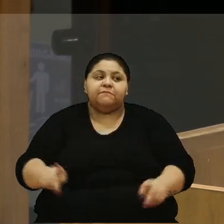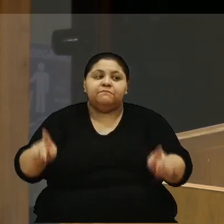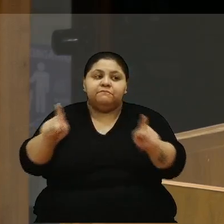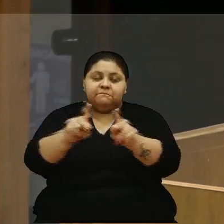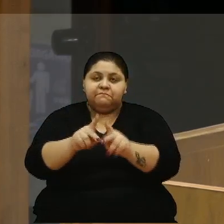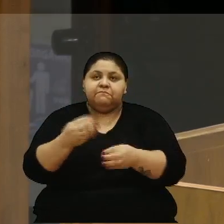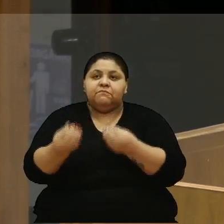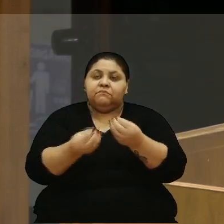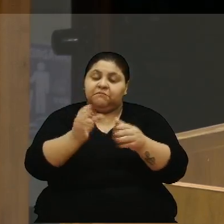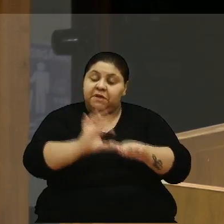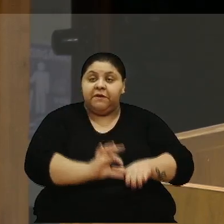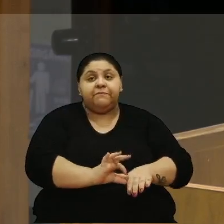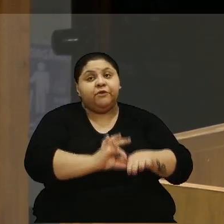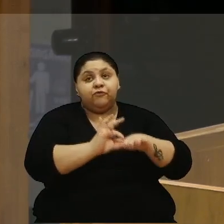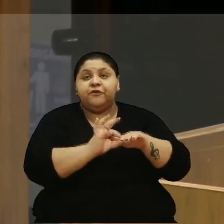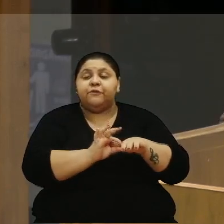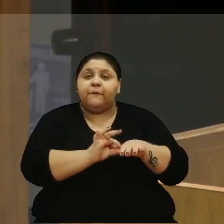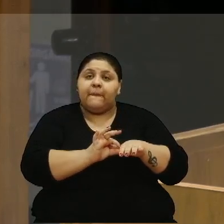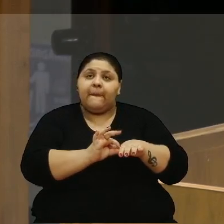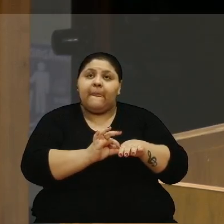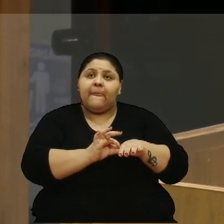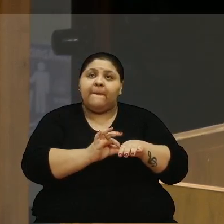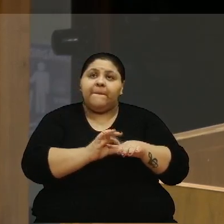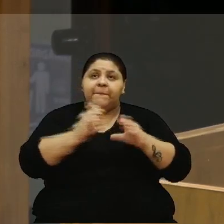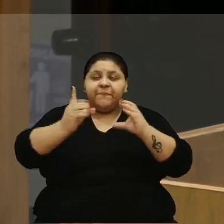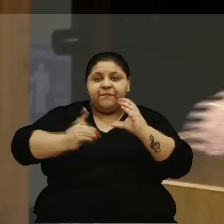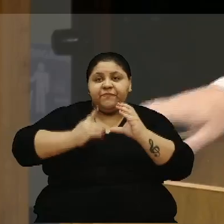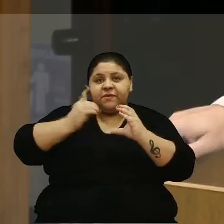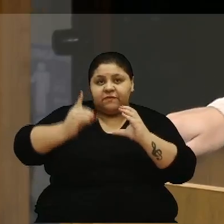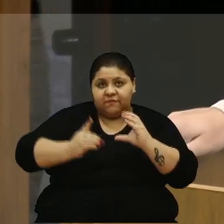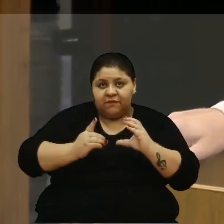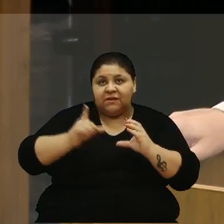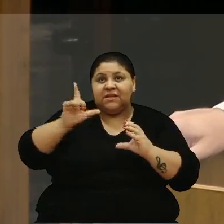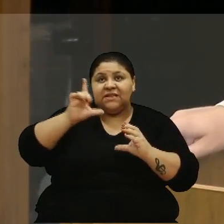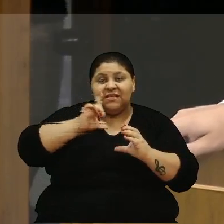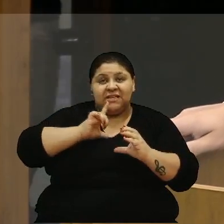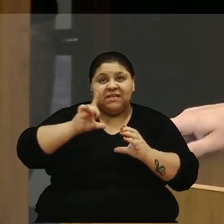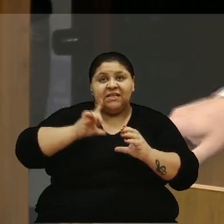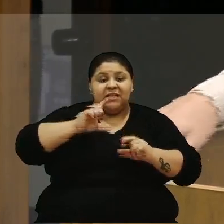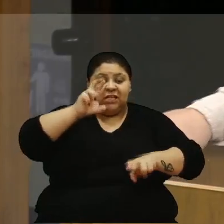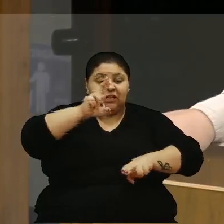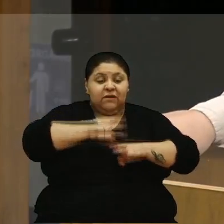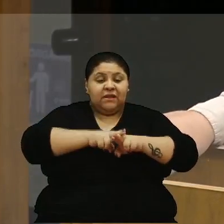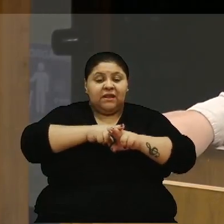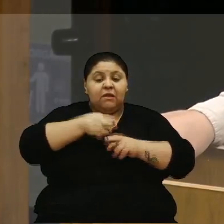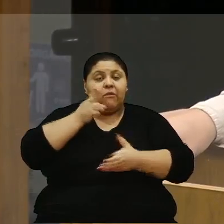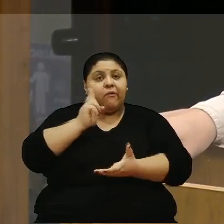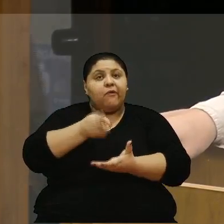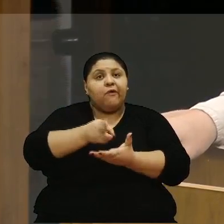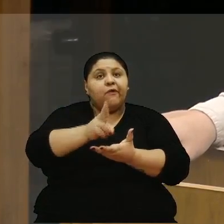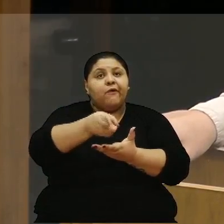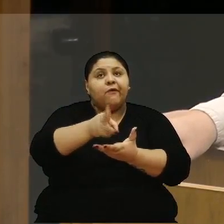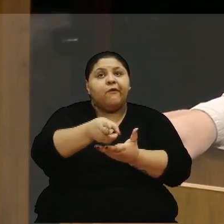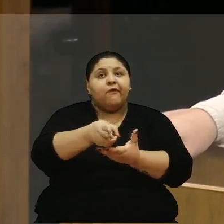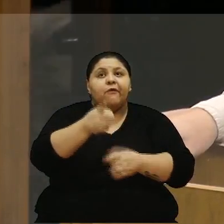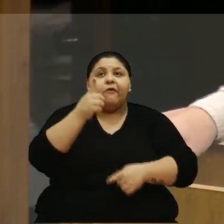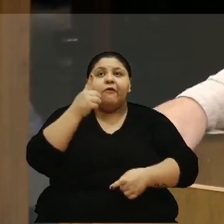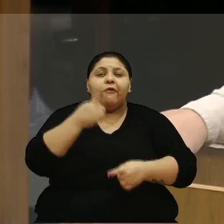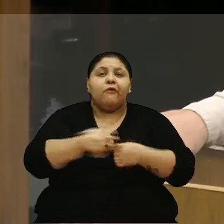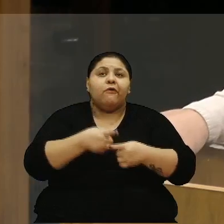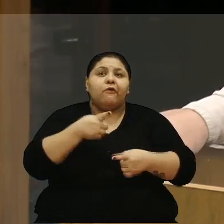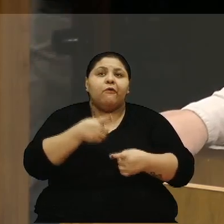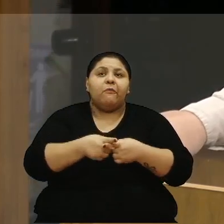quem comanda a Câmara dos Deputados tem sua cadeira mantida por um cheiro de